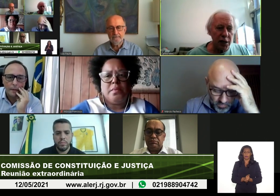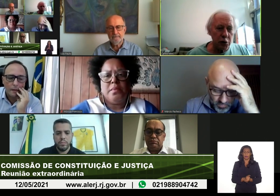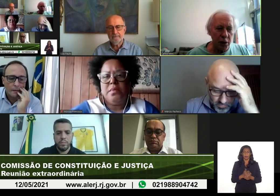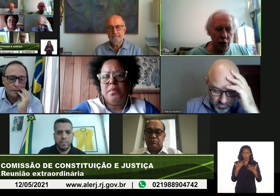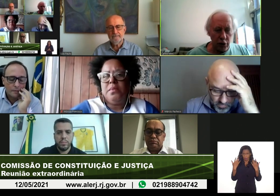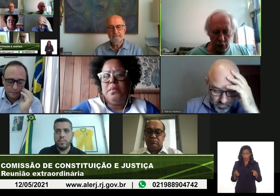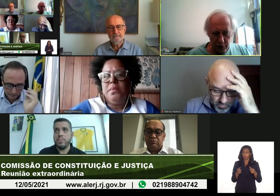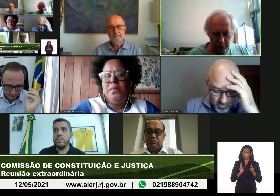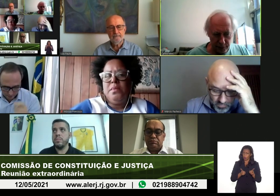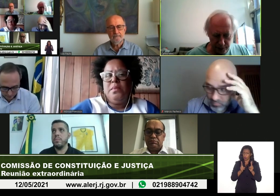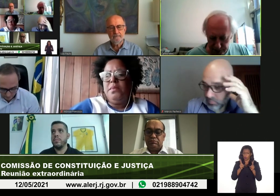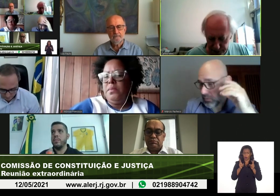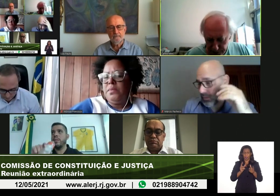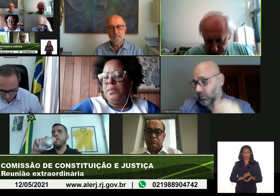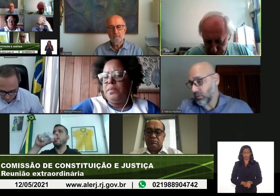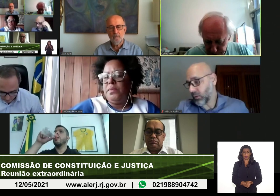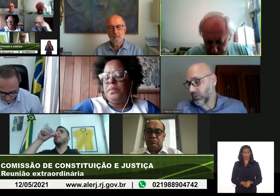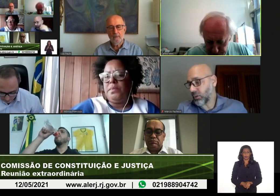frente, Márcio Pacheco.